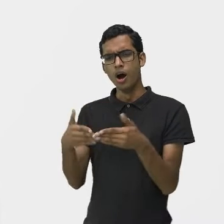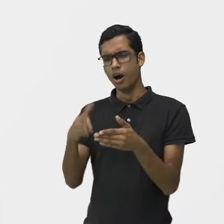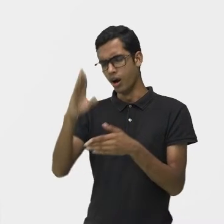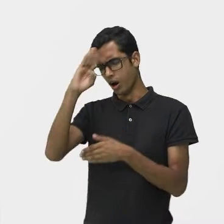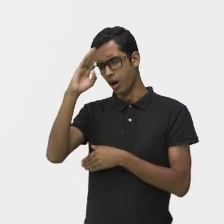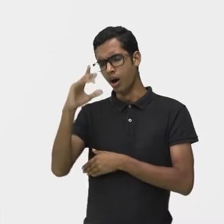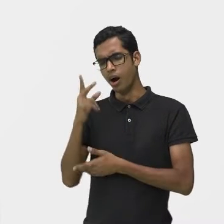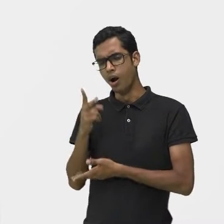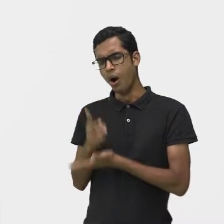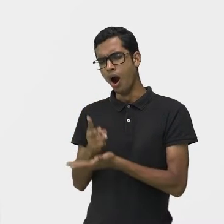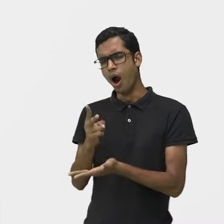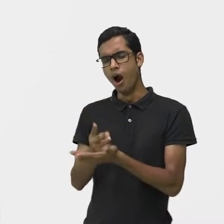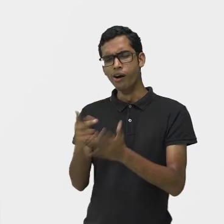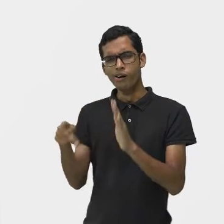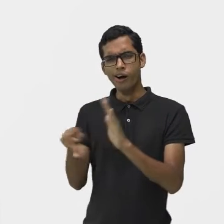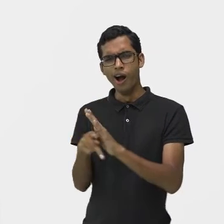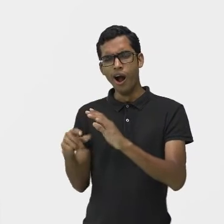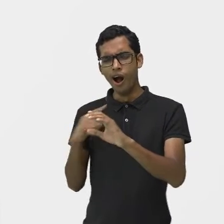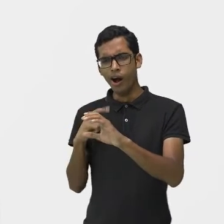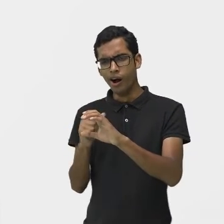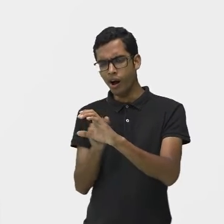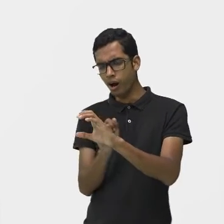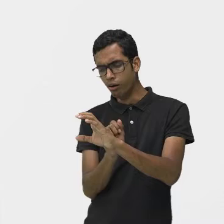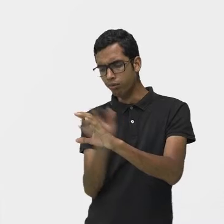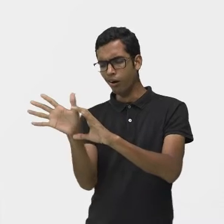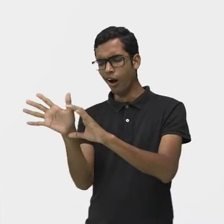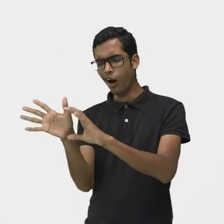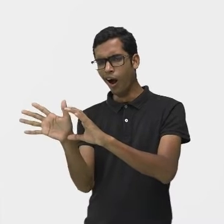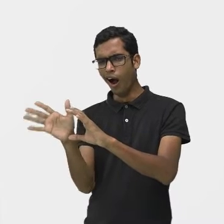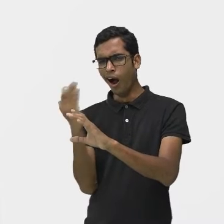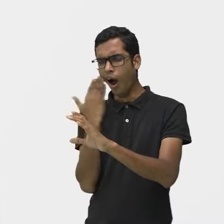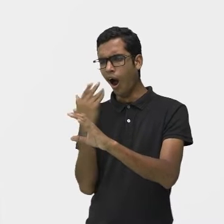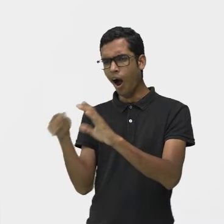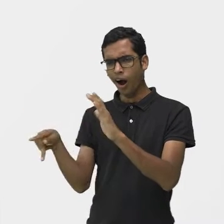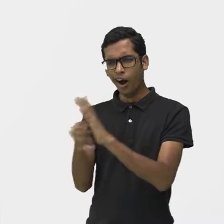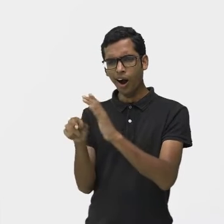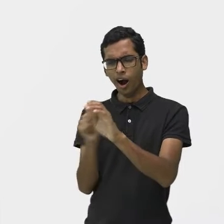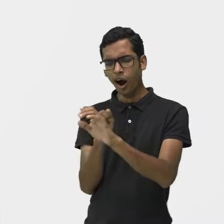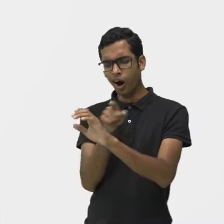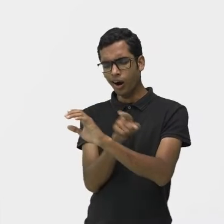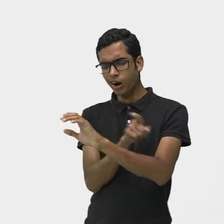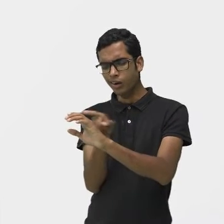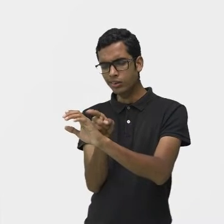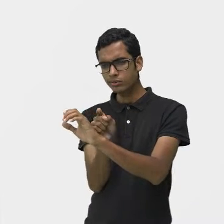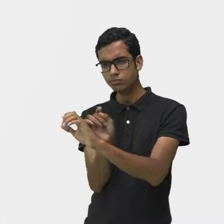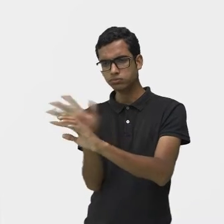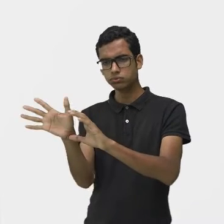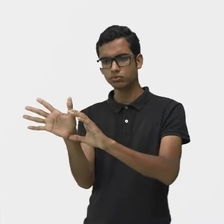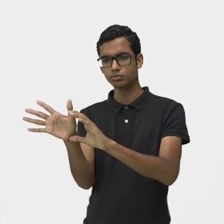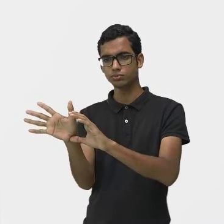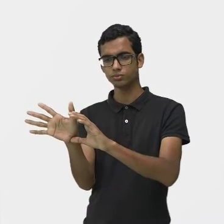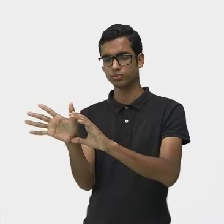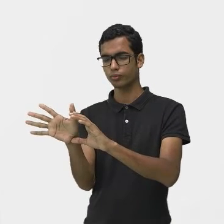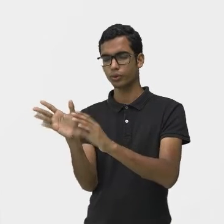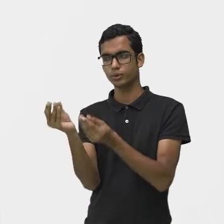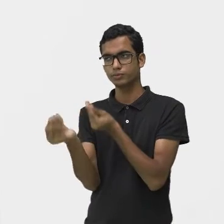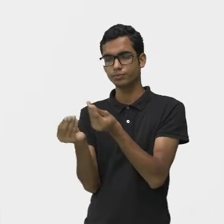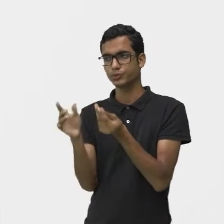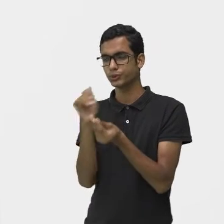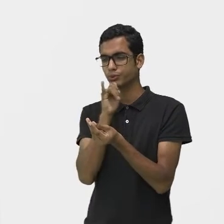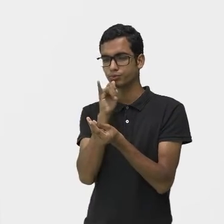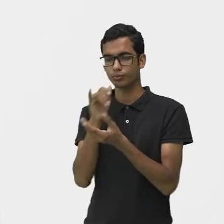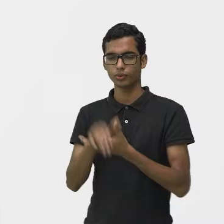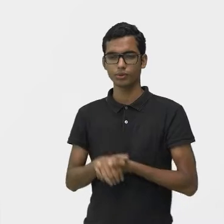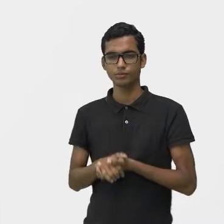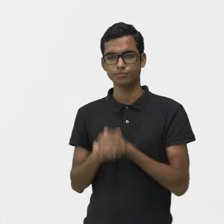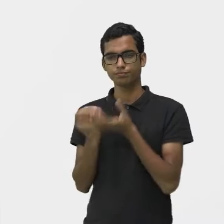a continuação do raio refletido que passa por ele mesmo, pelo foco. Tudo se passa como se os raios refletidos